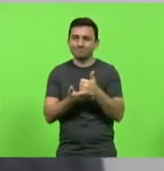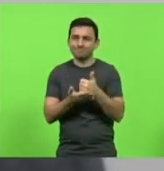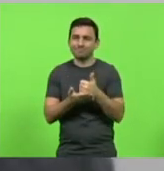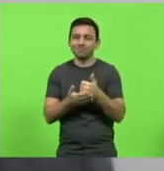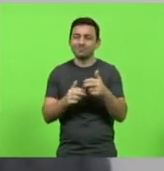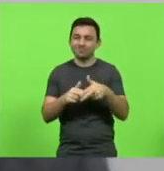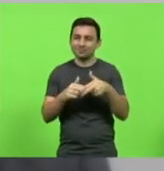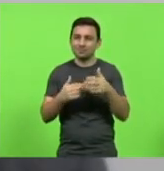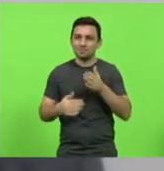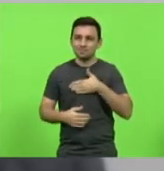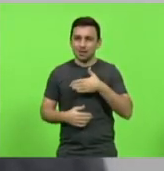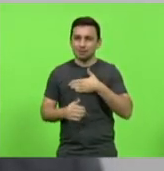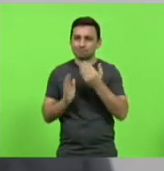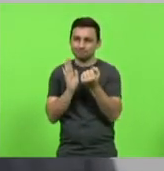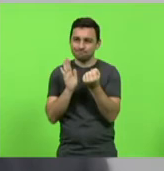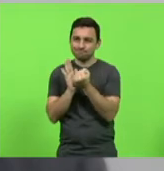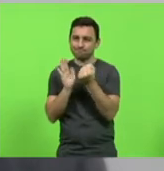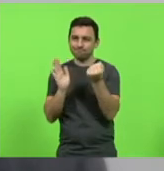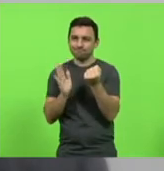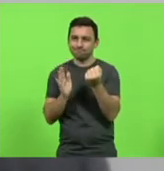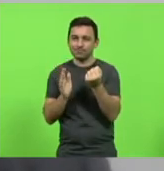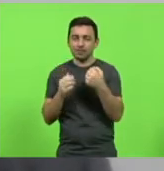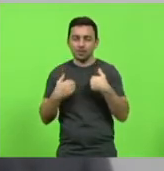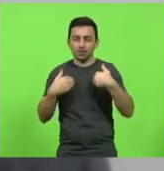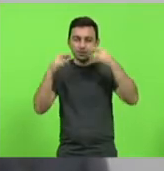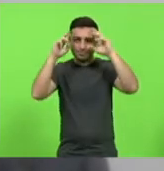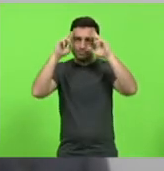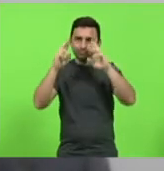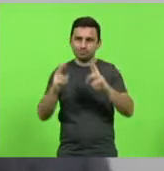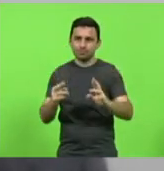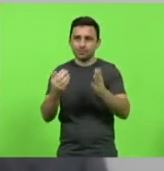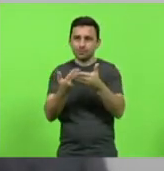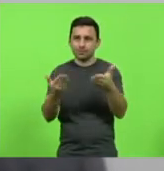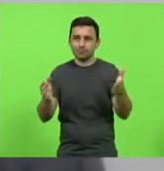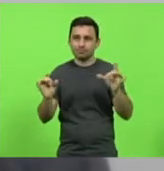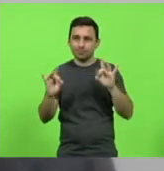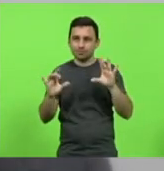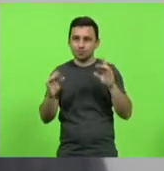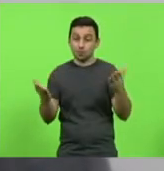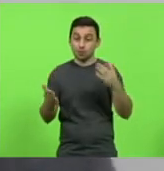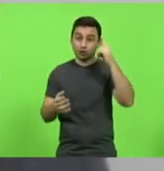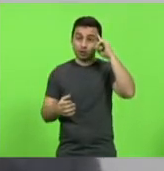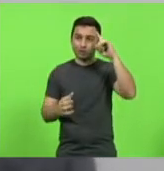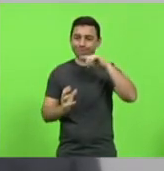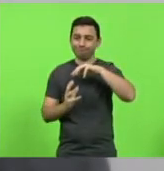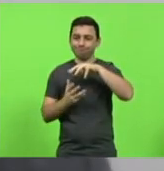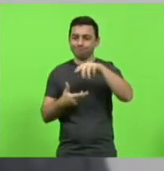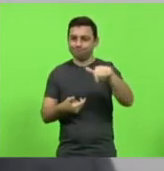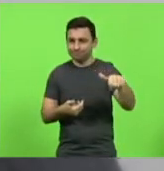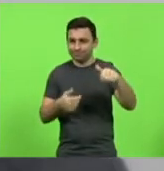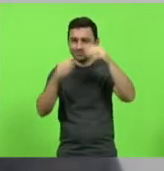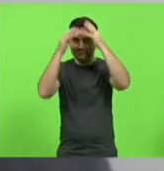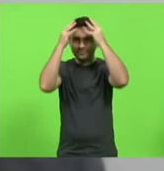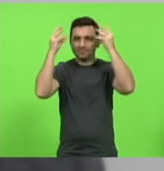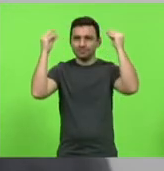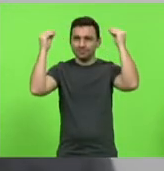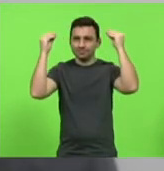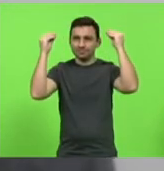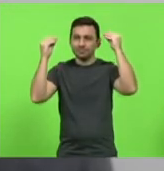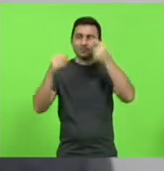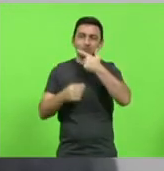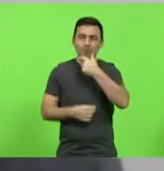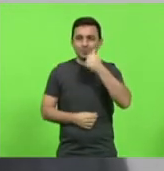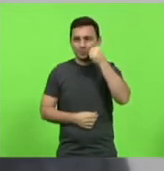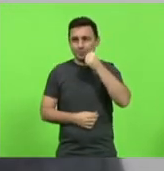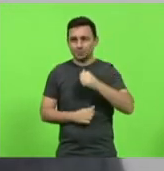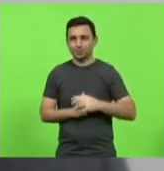meu registro e o meu respeito, especialmente nesse Dia Internacional da Enfermagem e do Enfermeiro e da